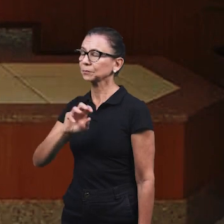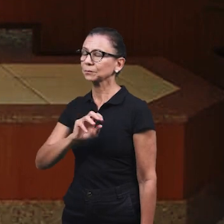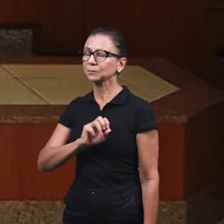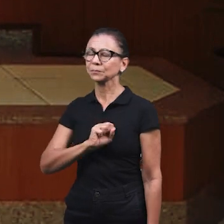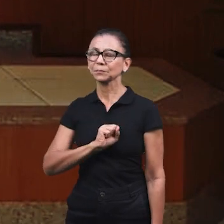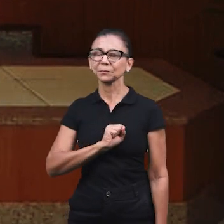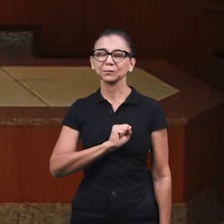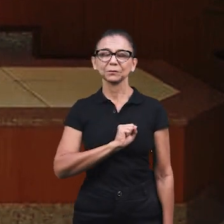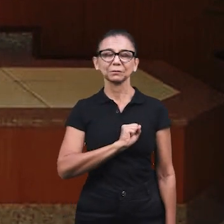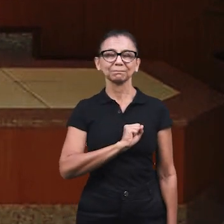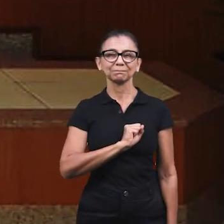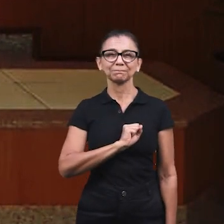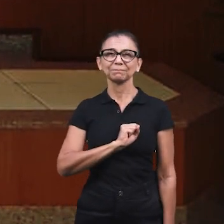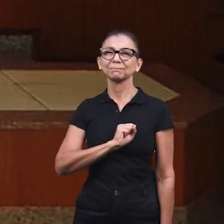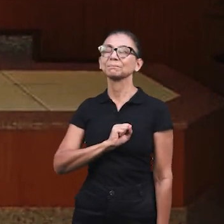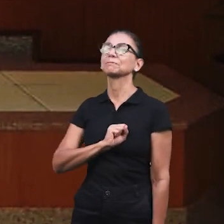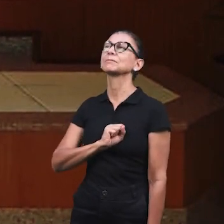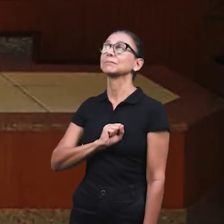necessito muito